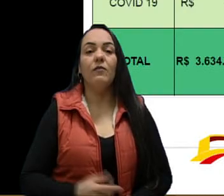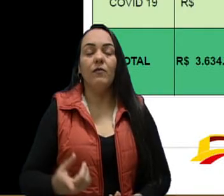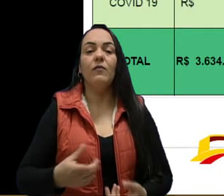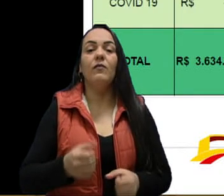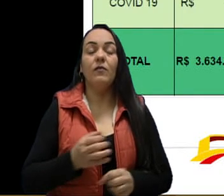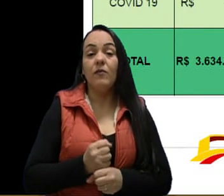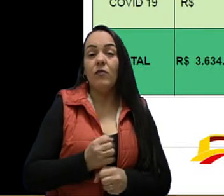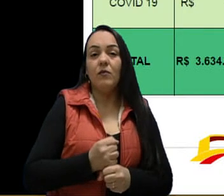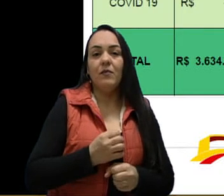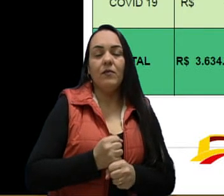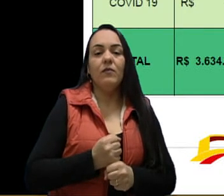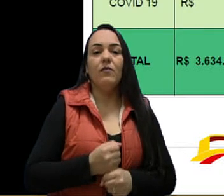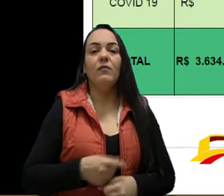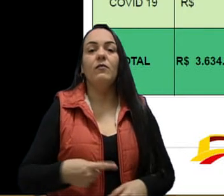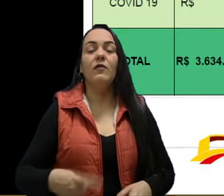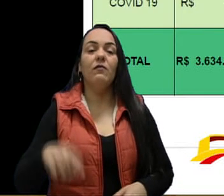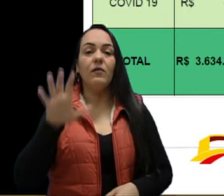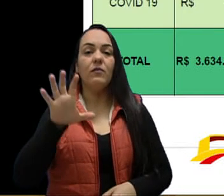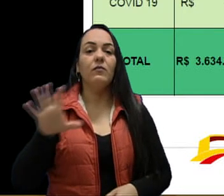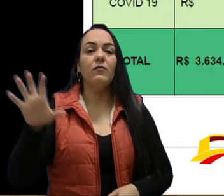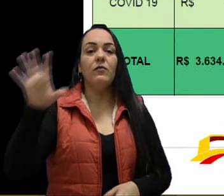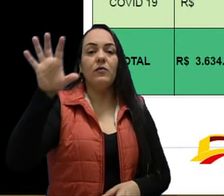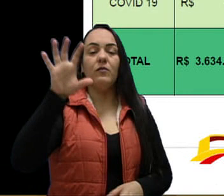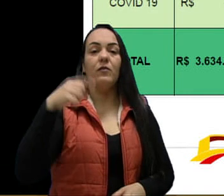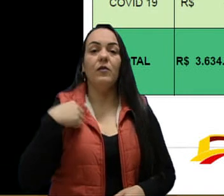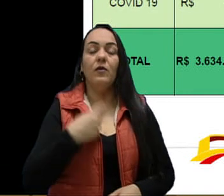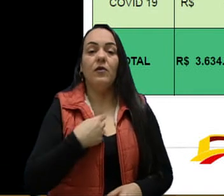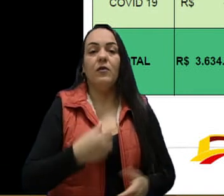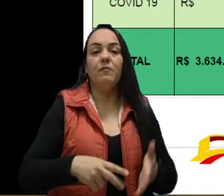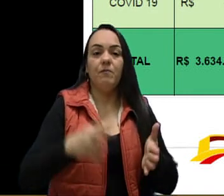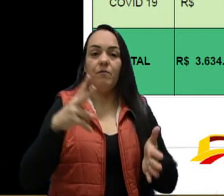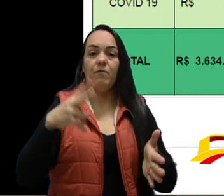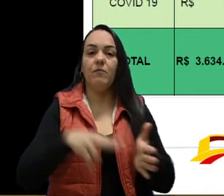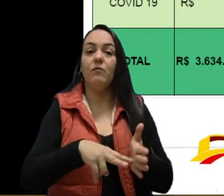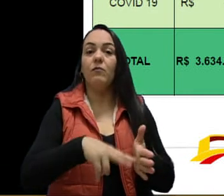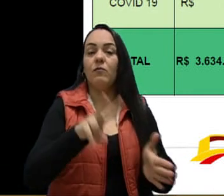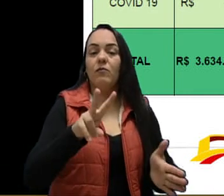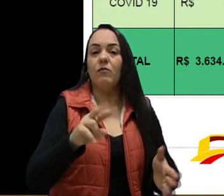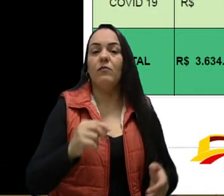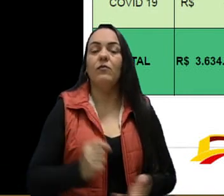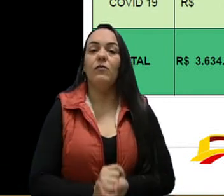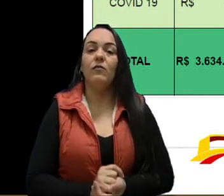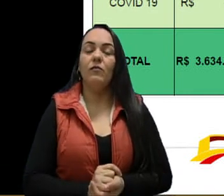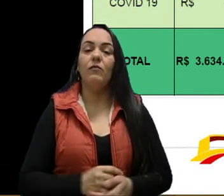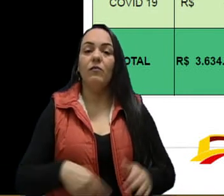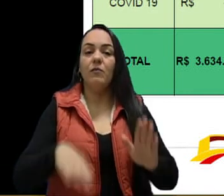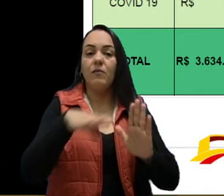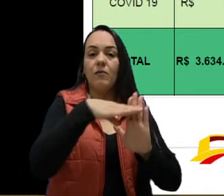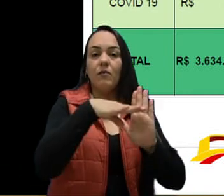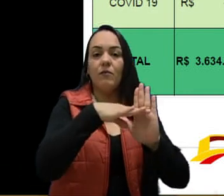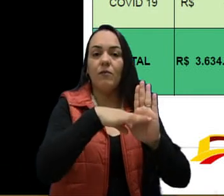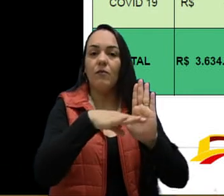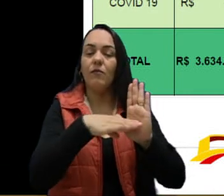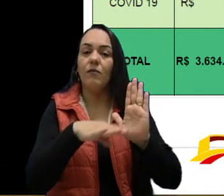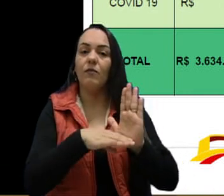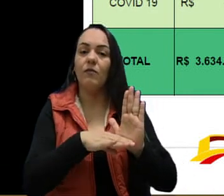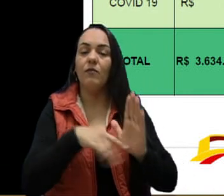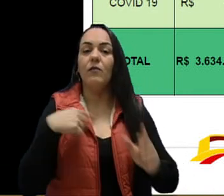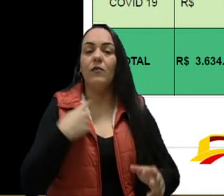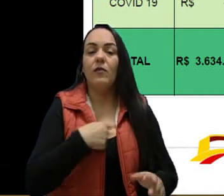é o execução orçamentária recurso estadual que é o que nós chamamos fonte 2 eu tô na fonte 2